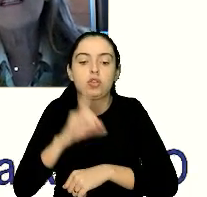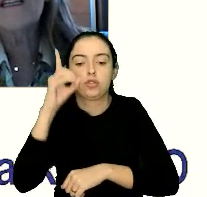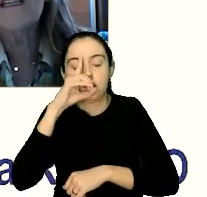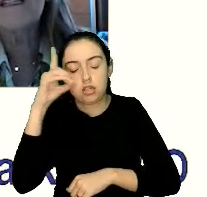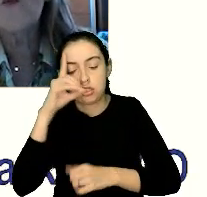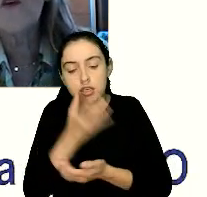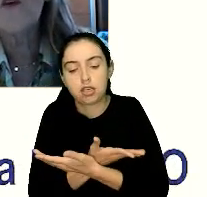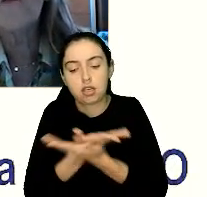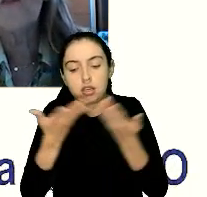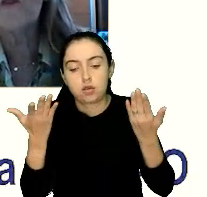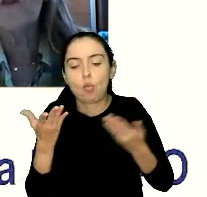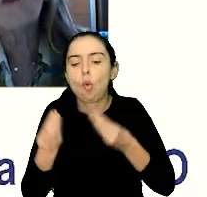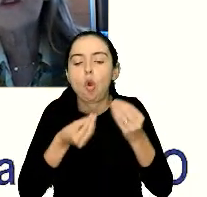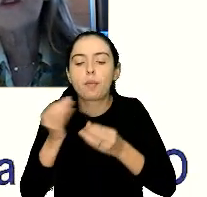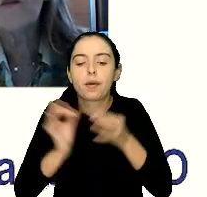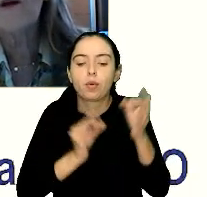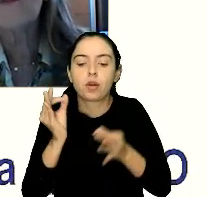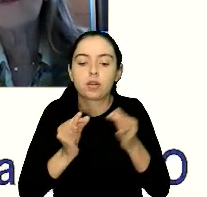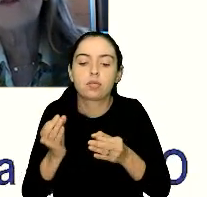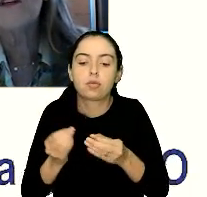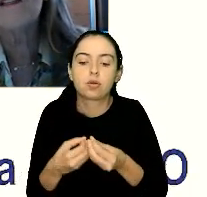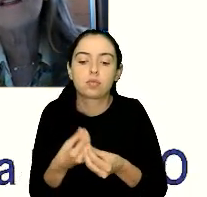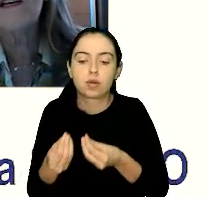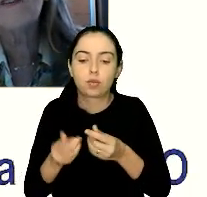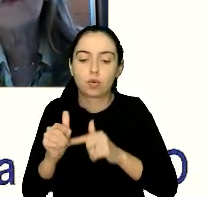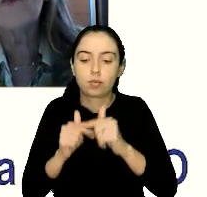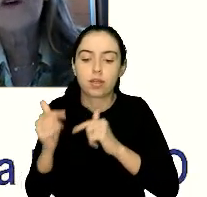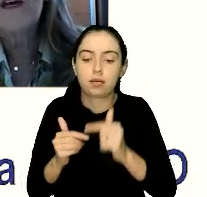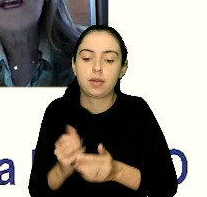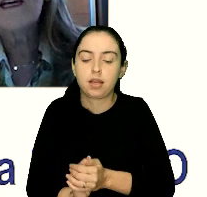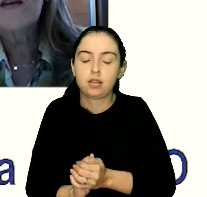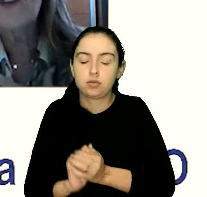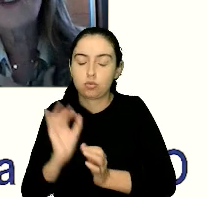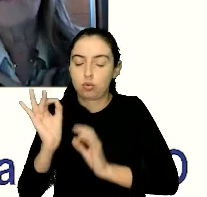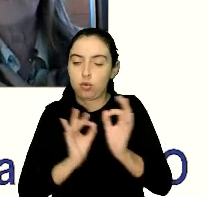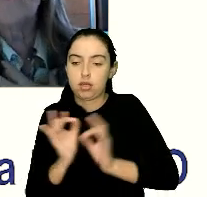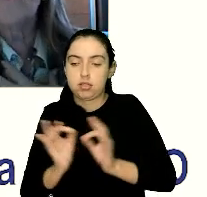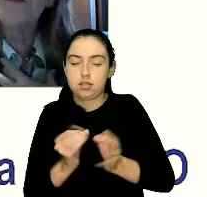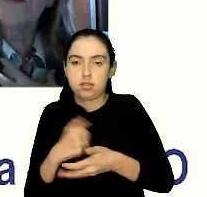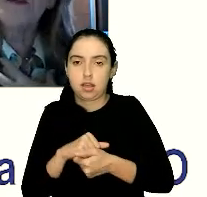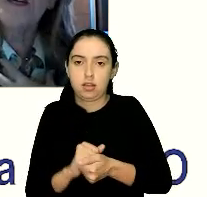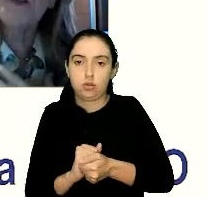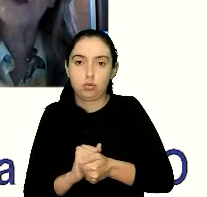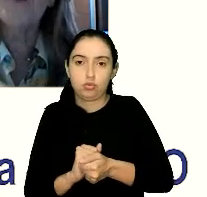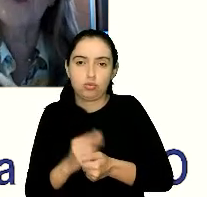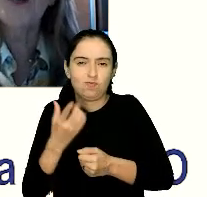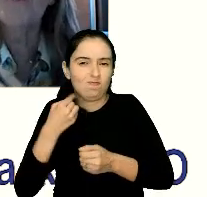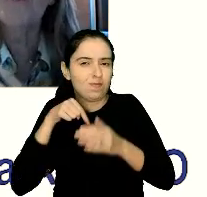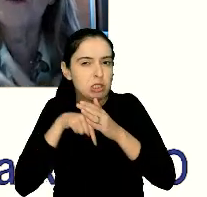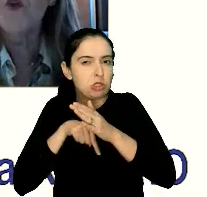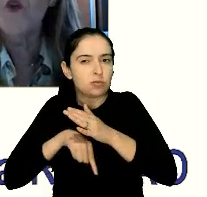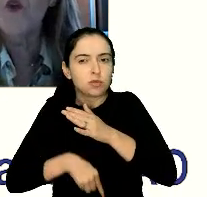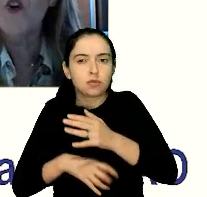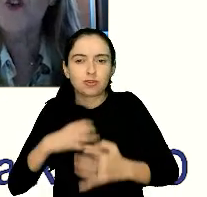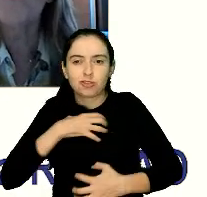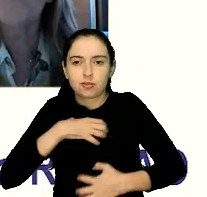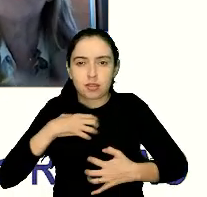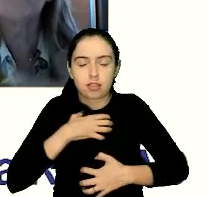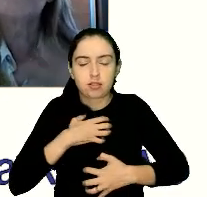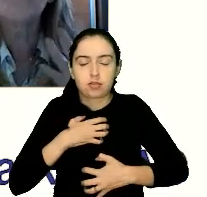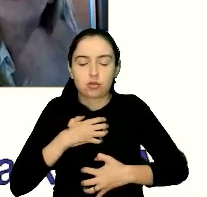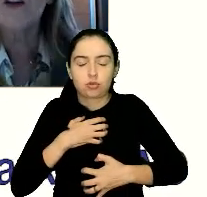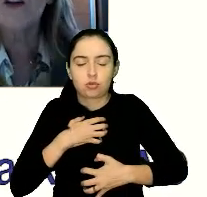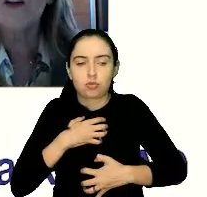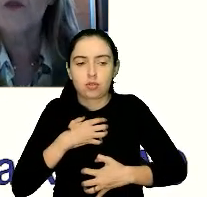vezes a organização, ou a forma como o trabalho está organizado, ela mexe profundamente com o ritmo biológico,